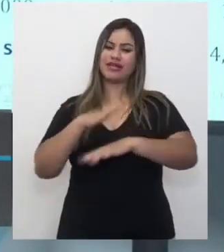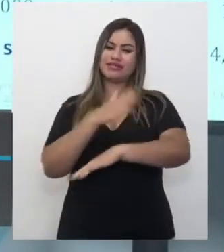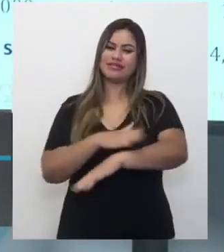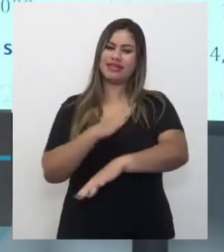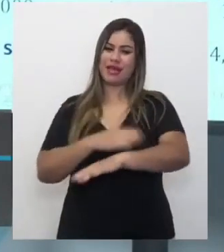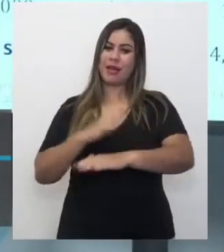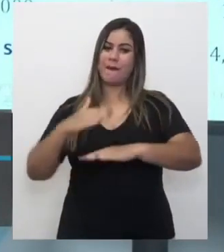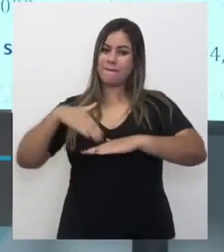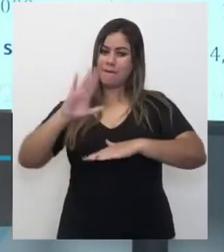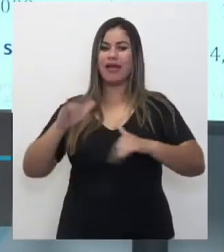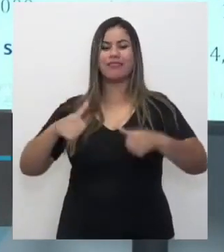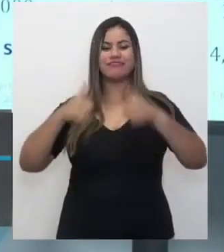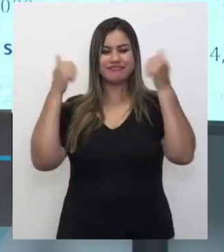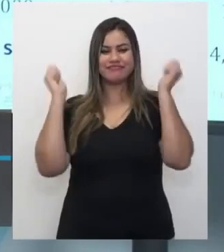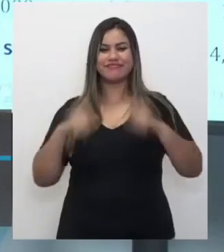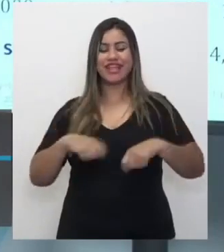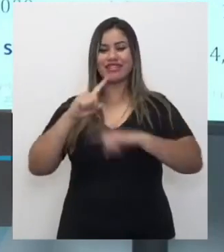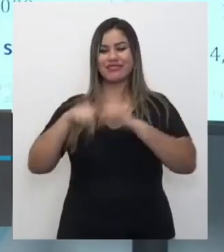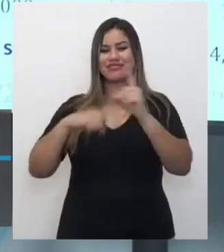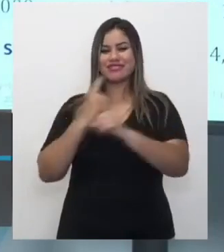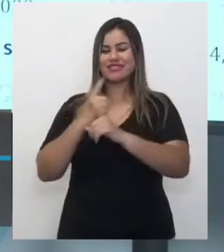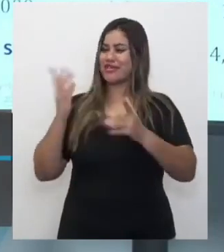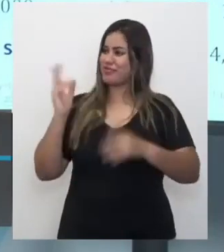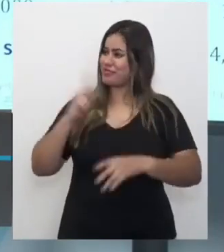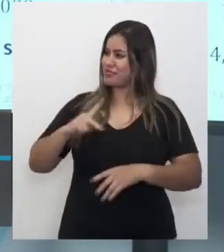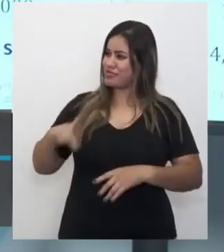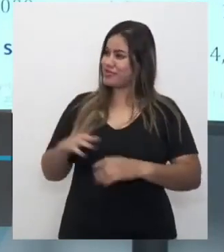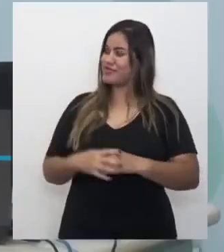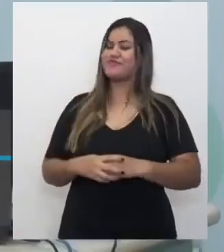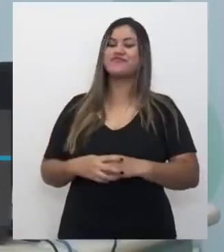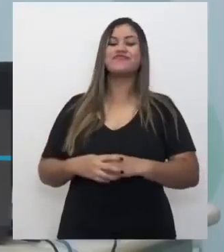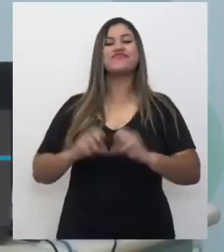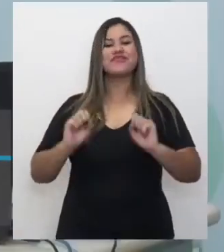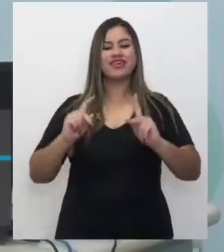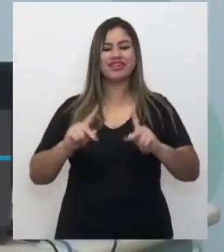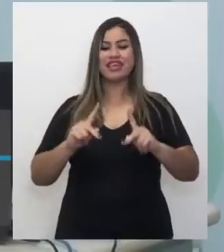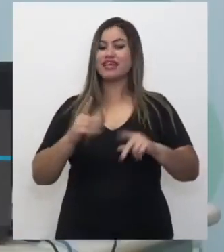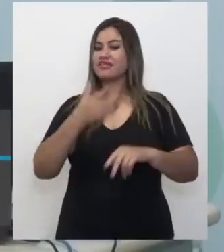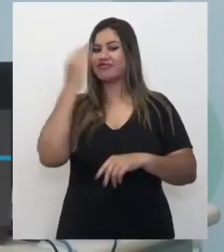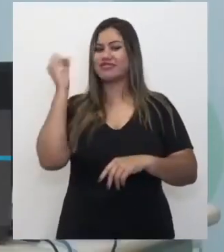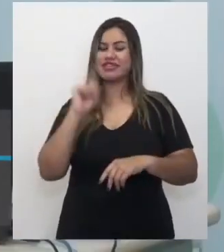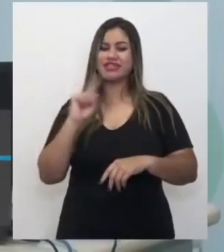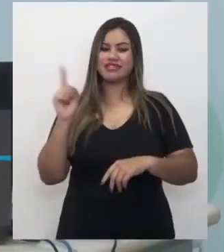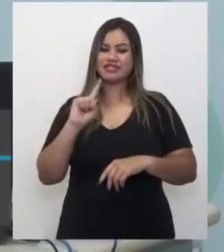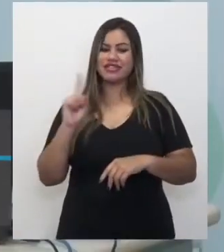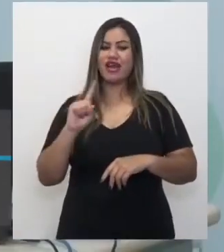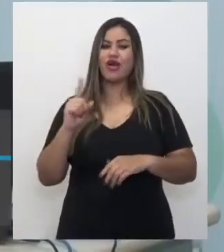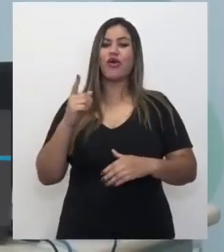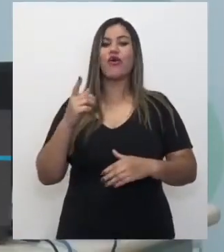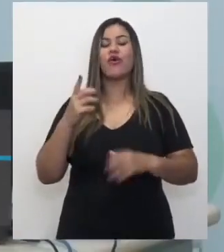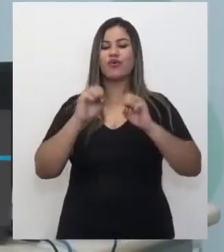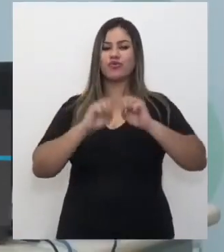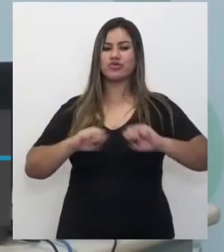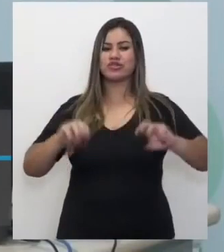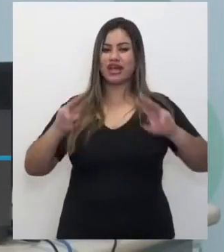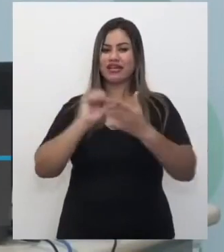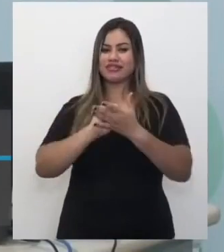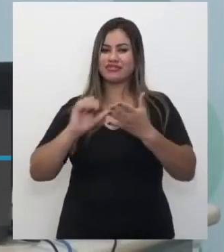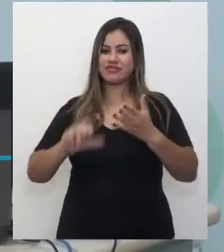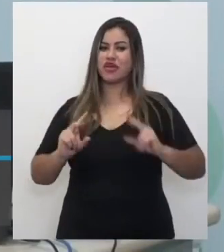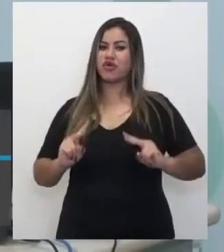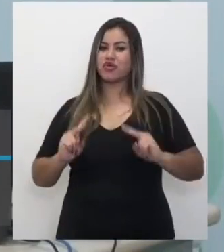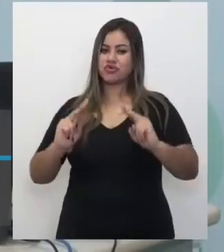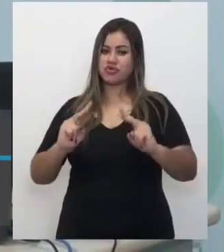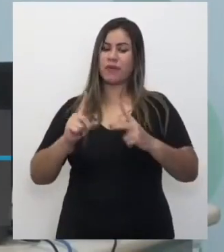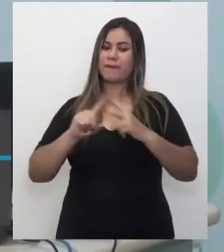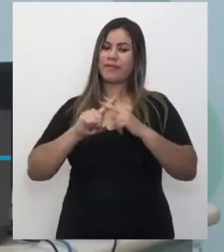faz, melhor você fica. E até uma próxima aula. Professora Inês. Ok, pessoal, não esqueça, o nosso site das tarefas ainda está